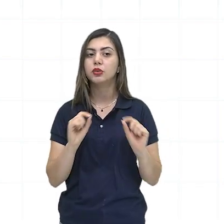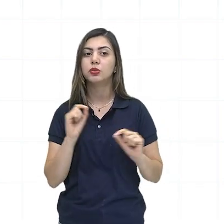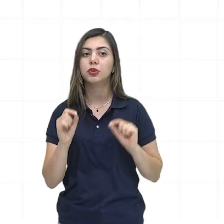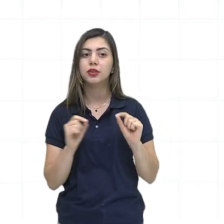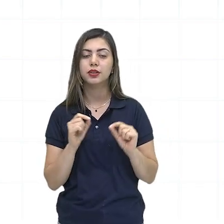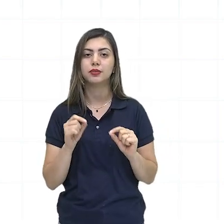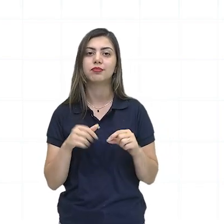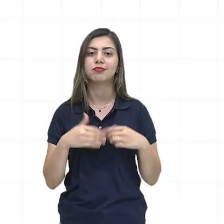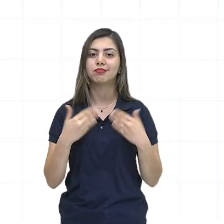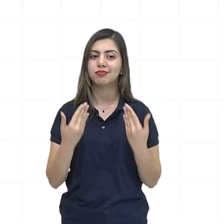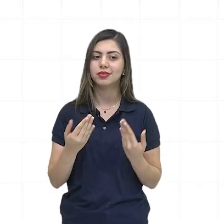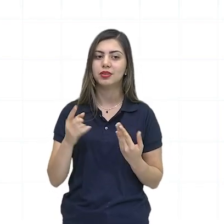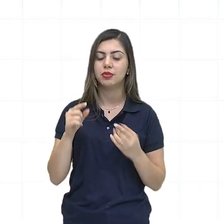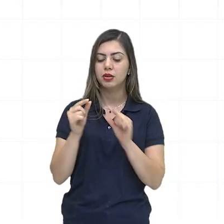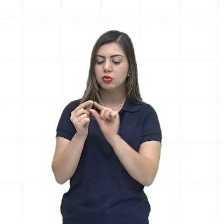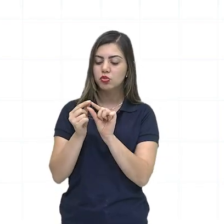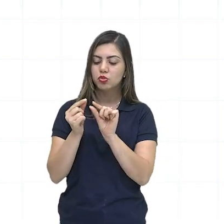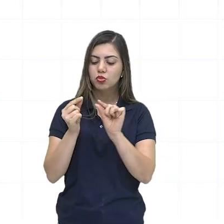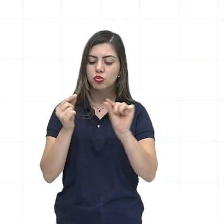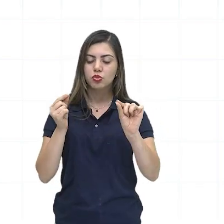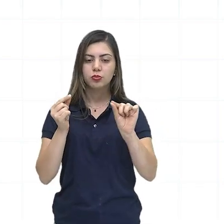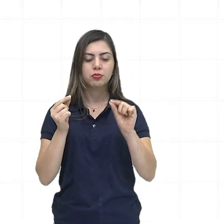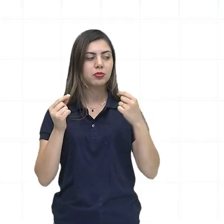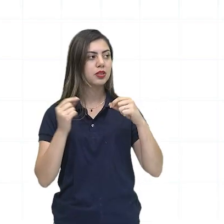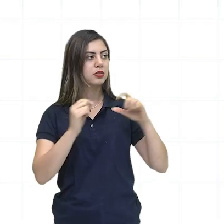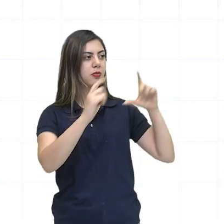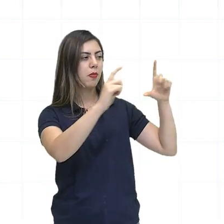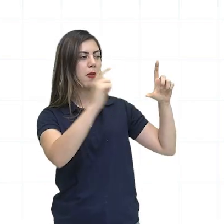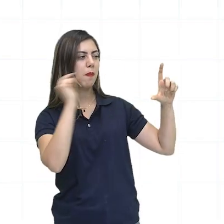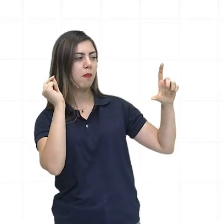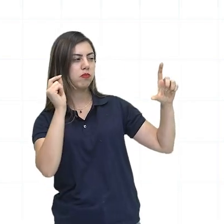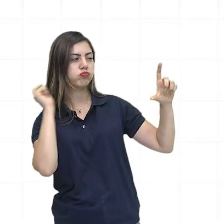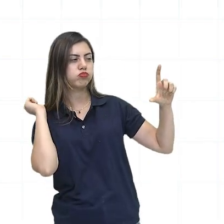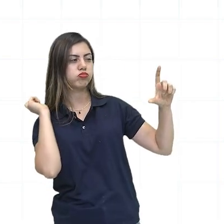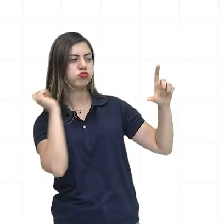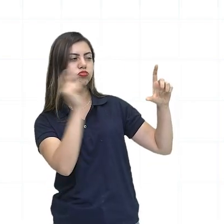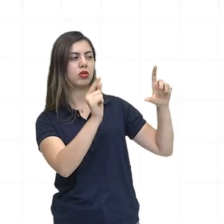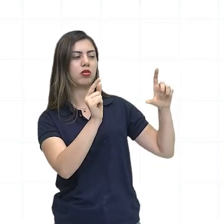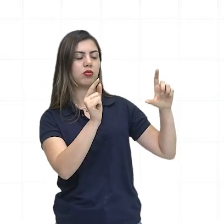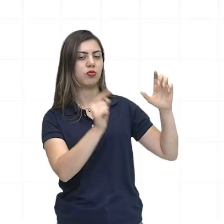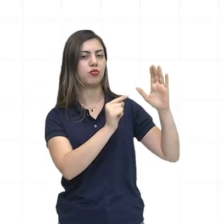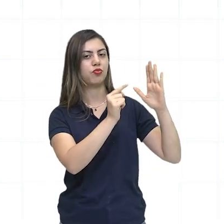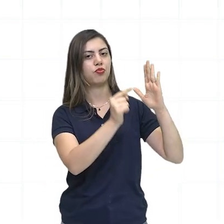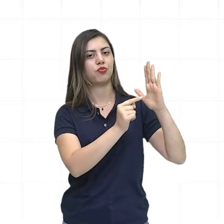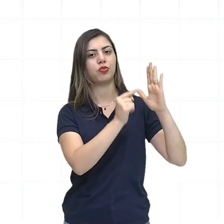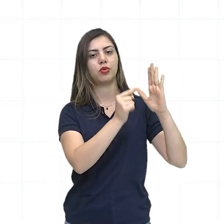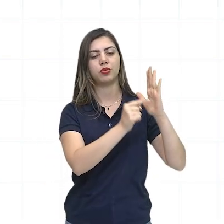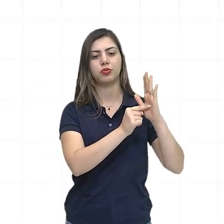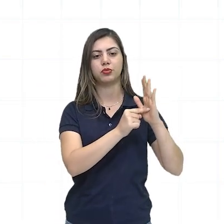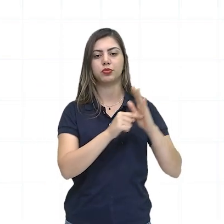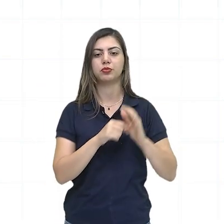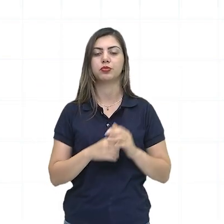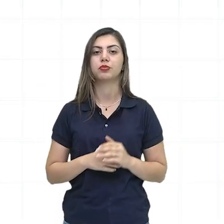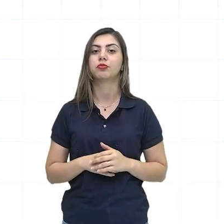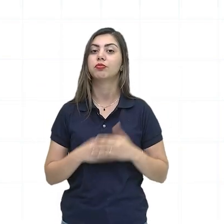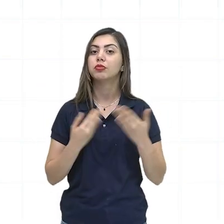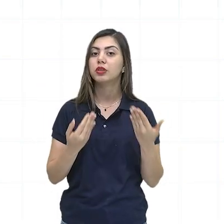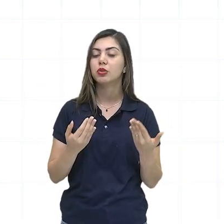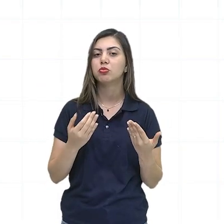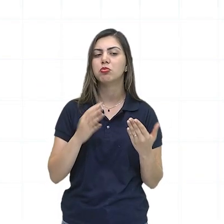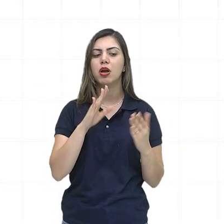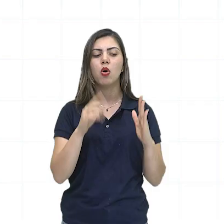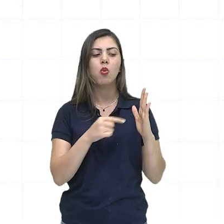o dardo, onde você vai ter que atingir o seu alvo. E falando de alvo, existem dois tipos